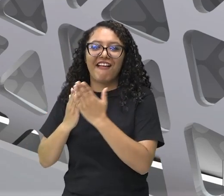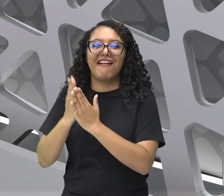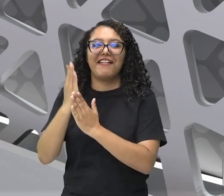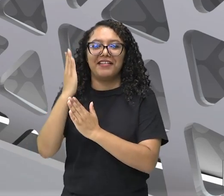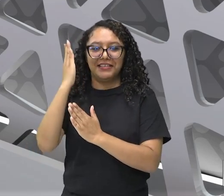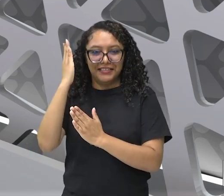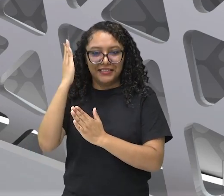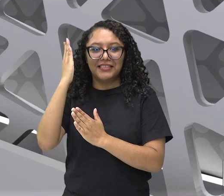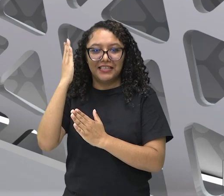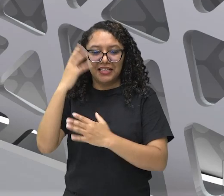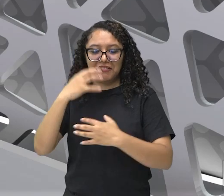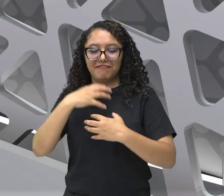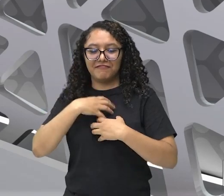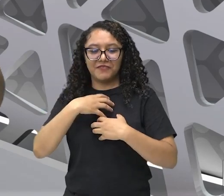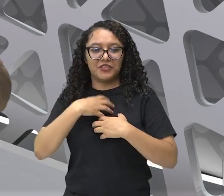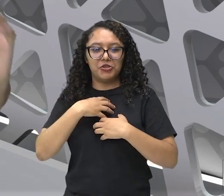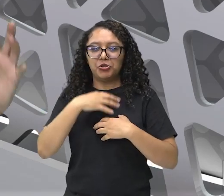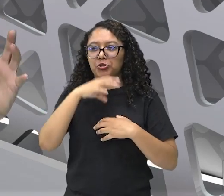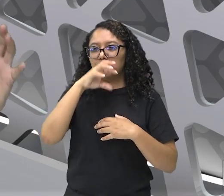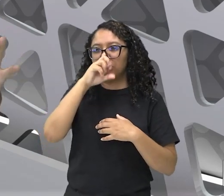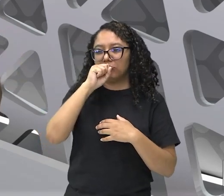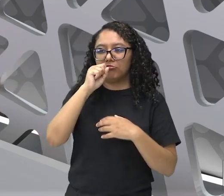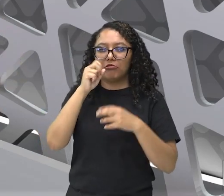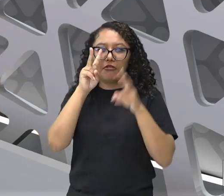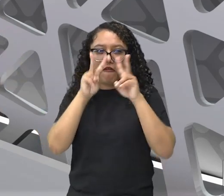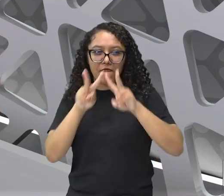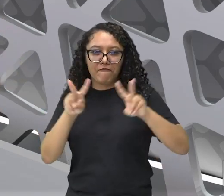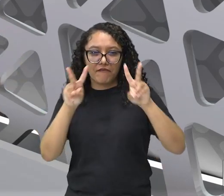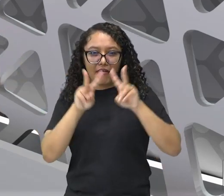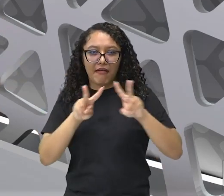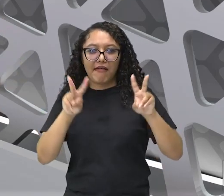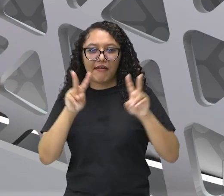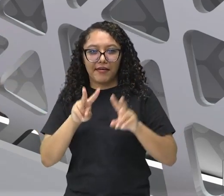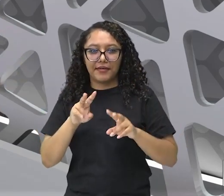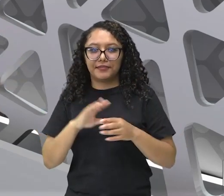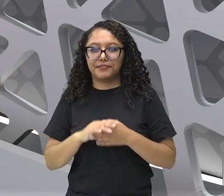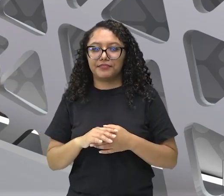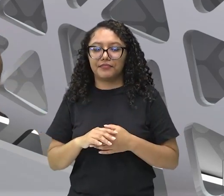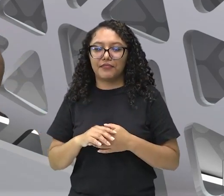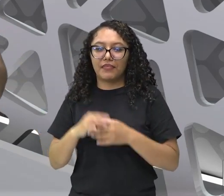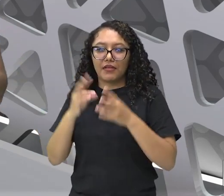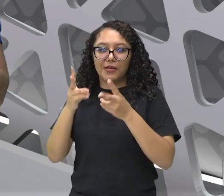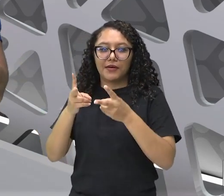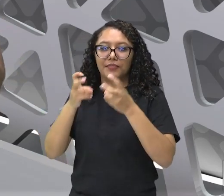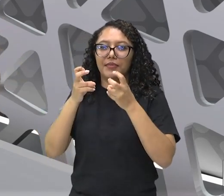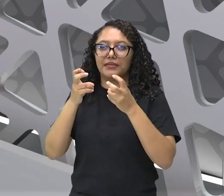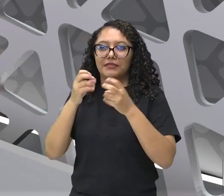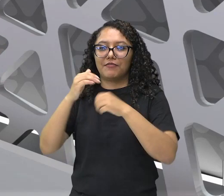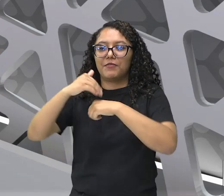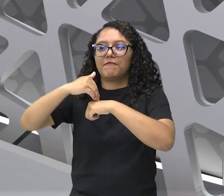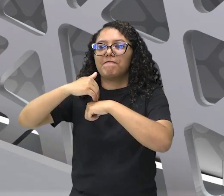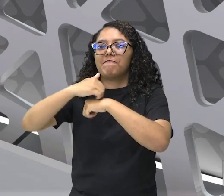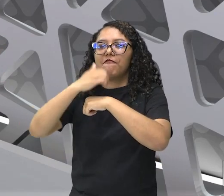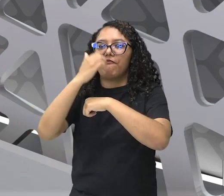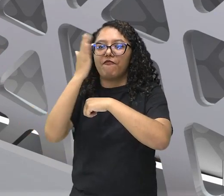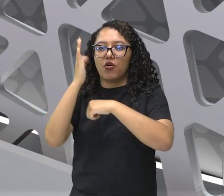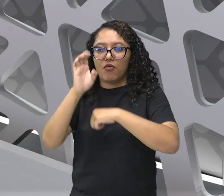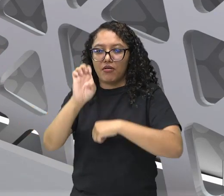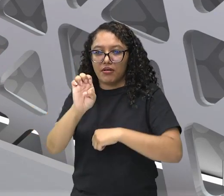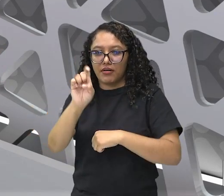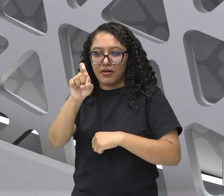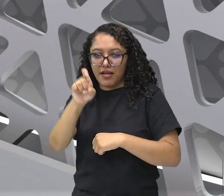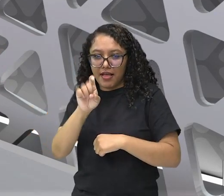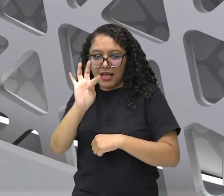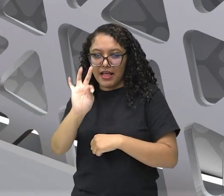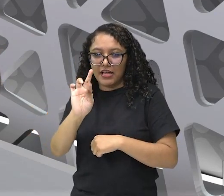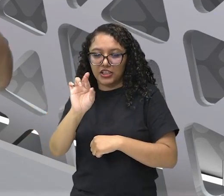além dos sentidos. Ela é uma percepção, podemos dizer que extrasensorial. Deu